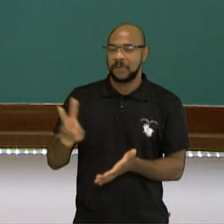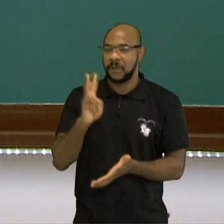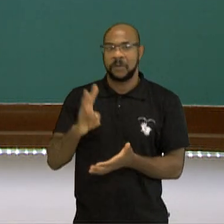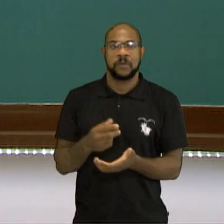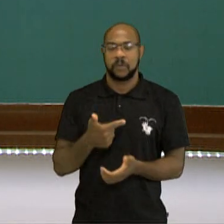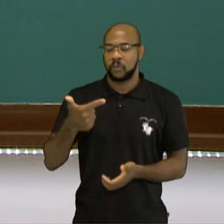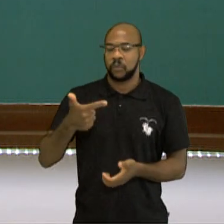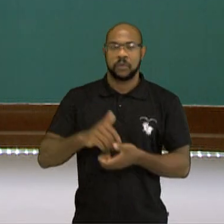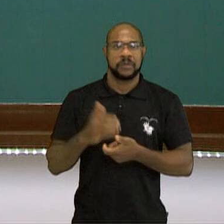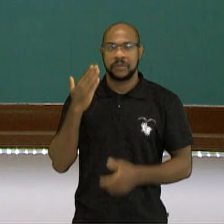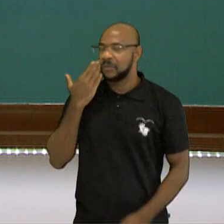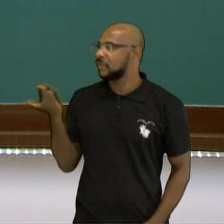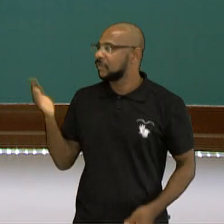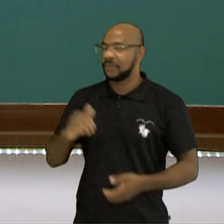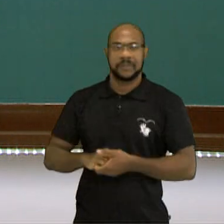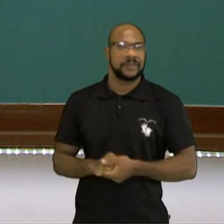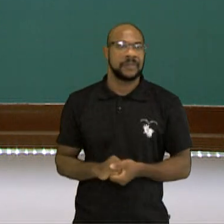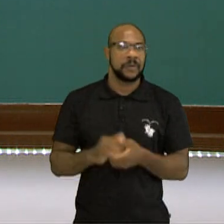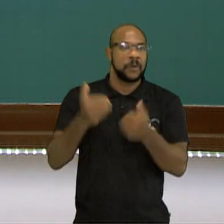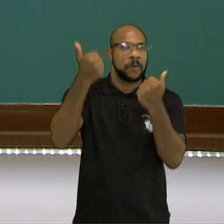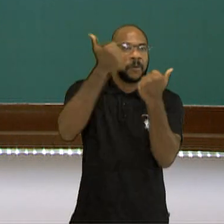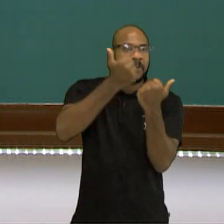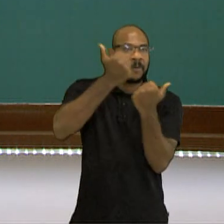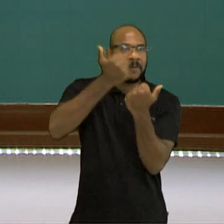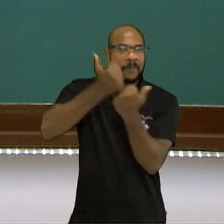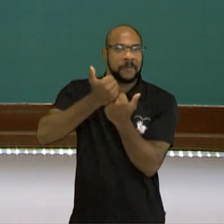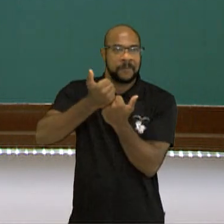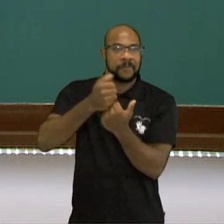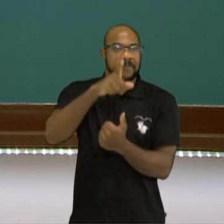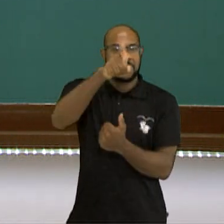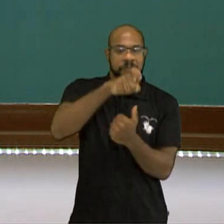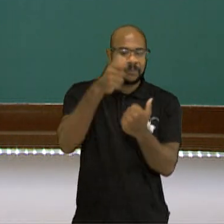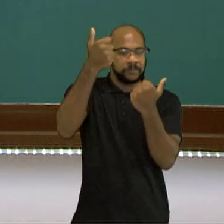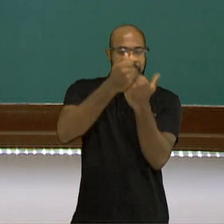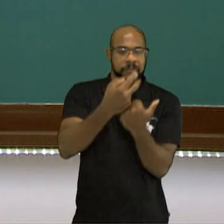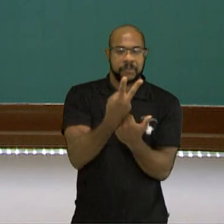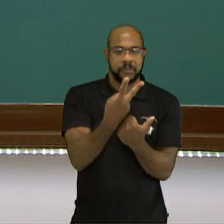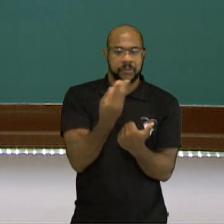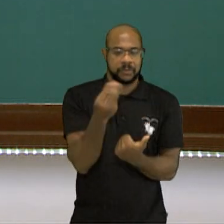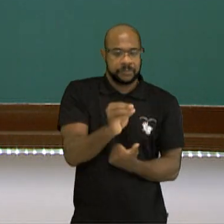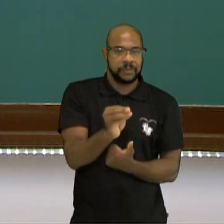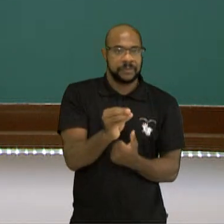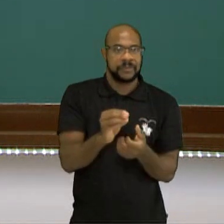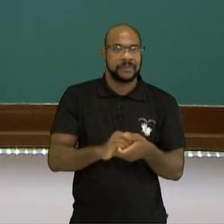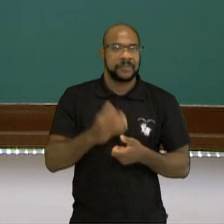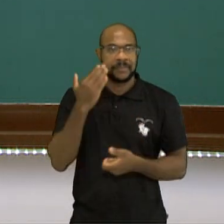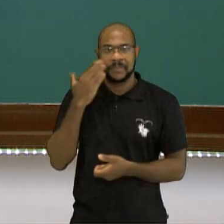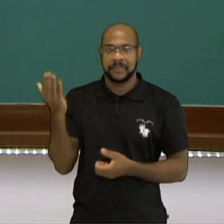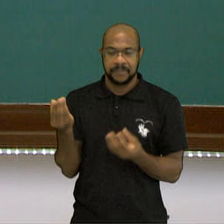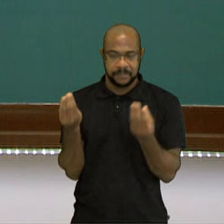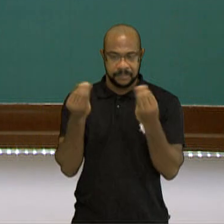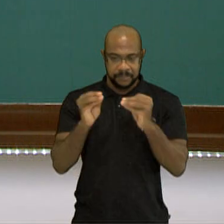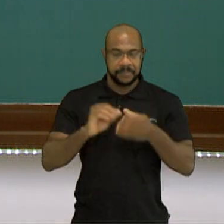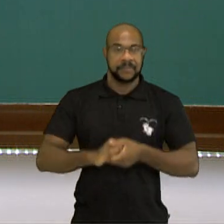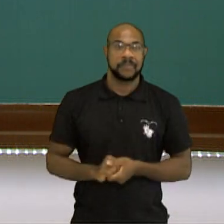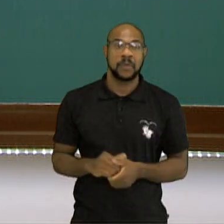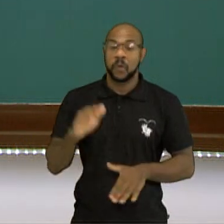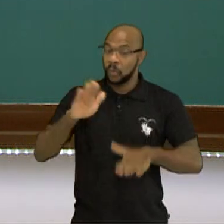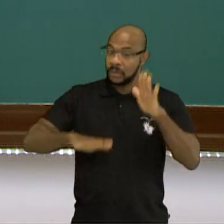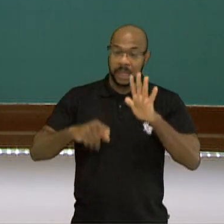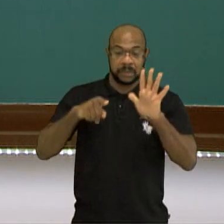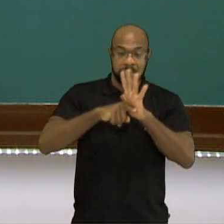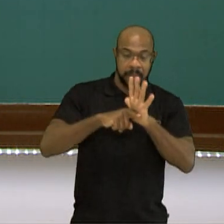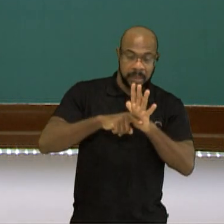2. Entrou no lugar do x, 2 menos 2, 0, 2 menos 4, menos 2. Cuidado com os sinais